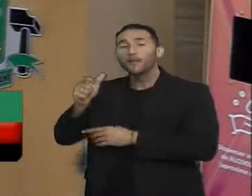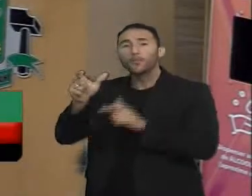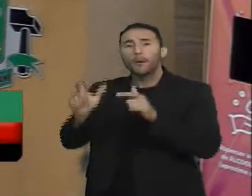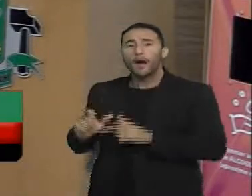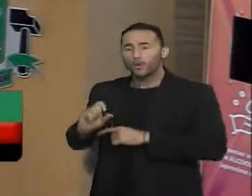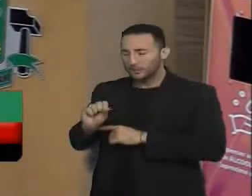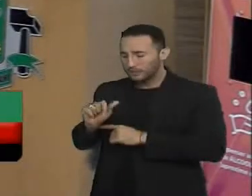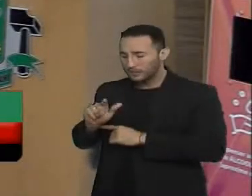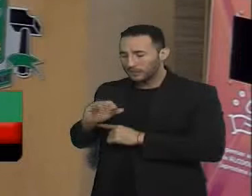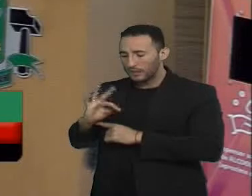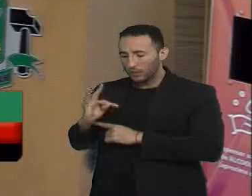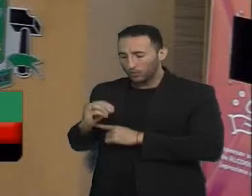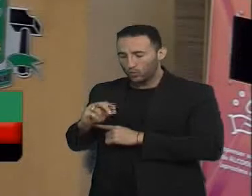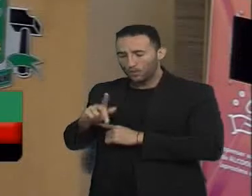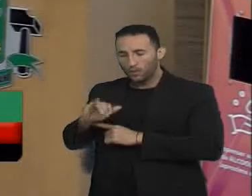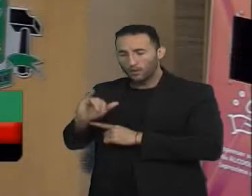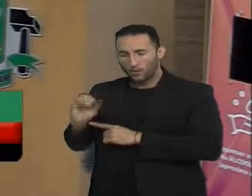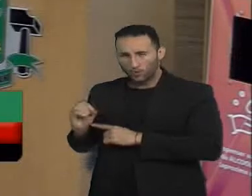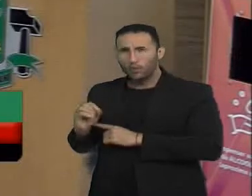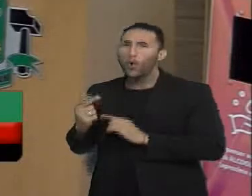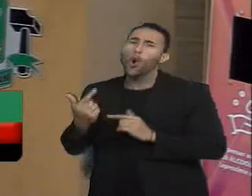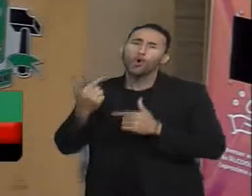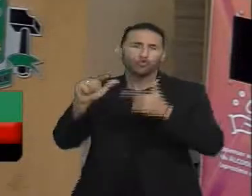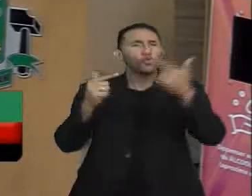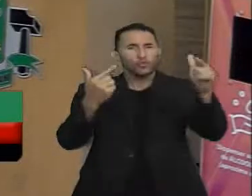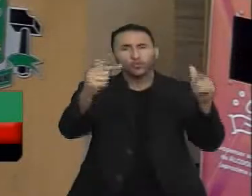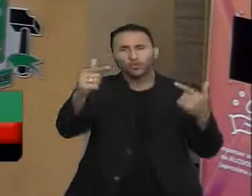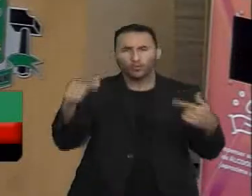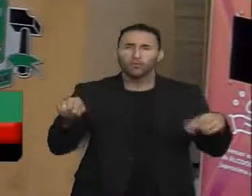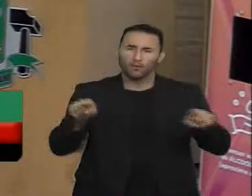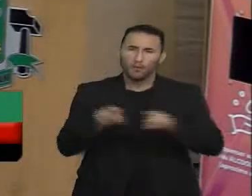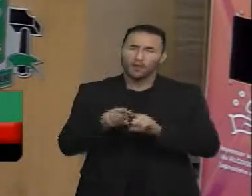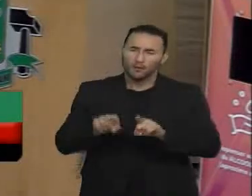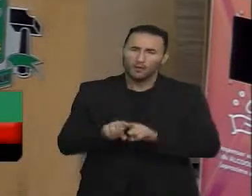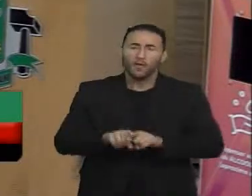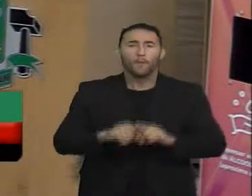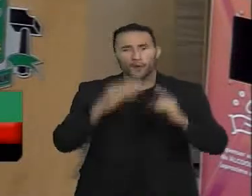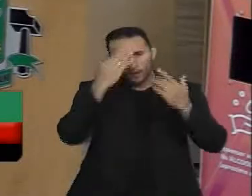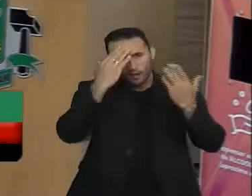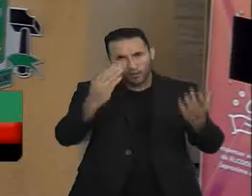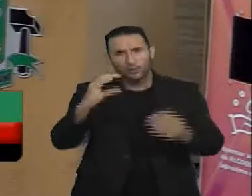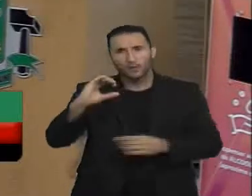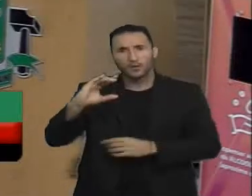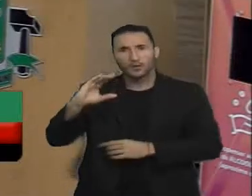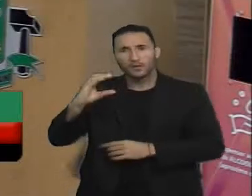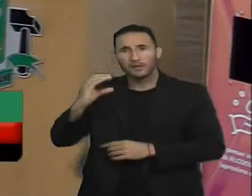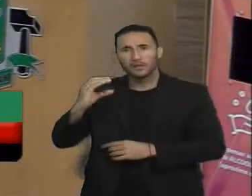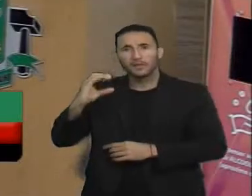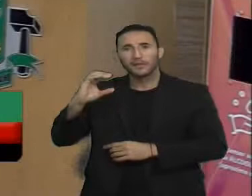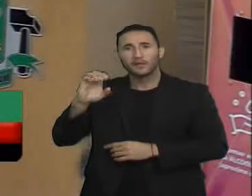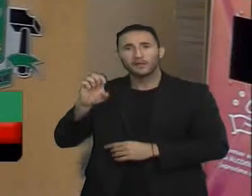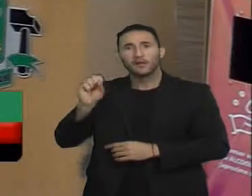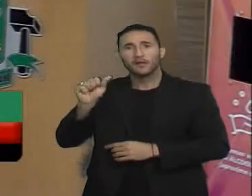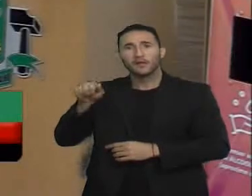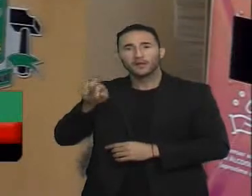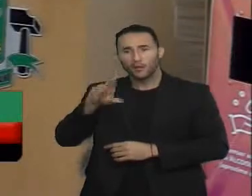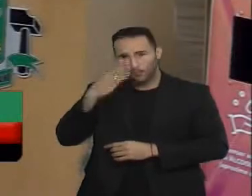Pestana, Rochidale e outros prontos-socorros. Muito obrigada, César. Obrigada,